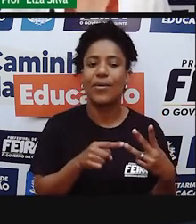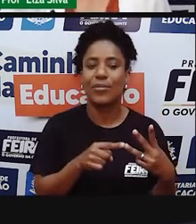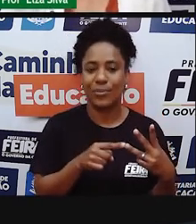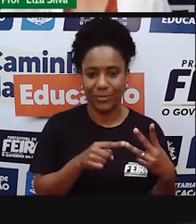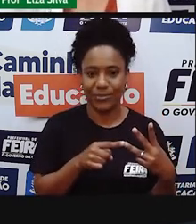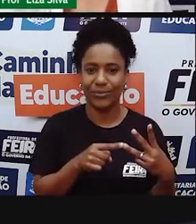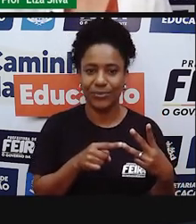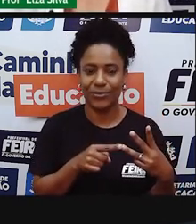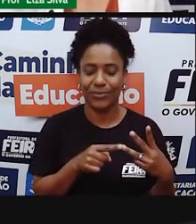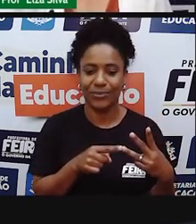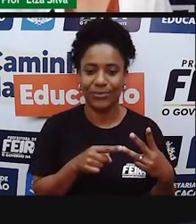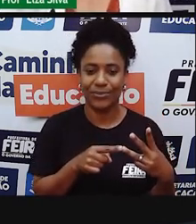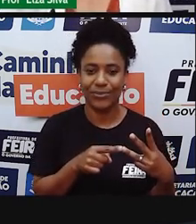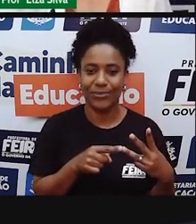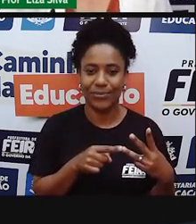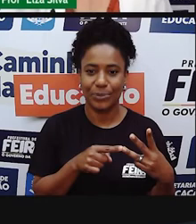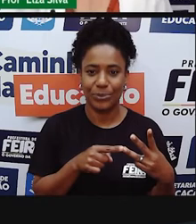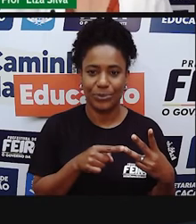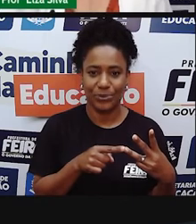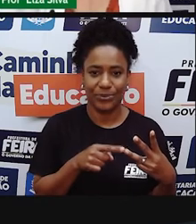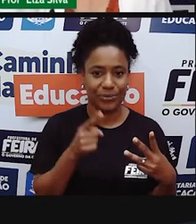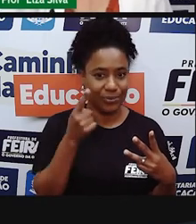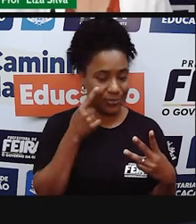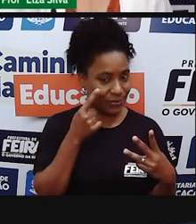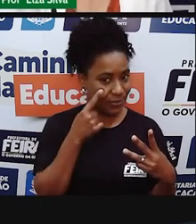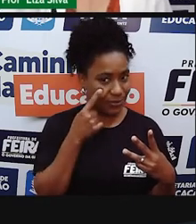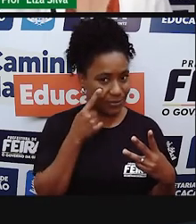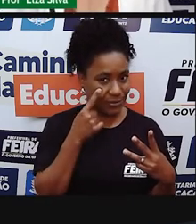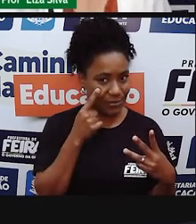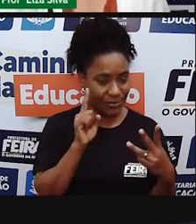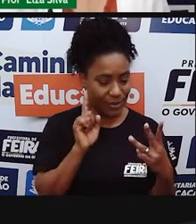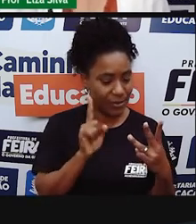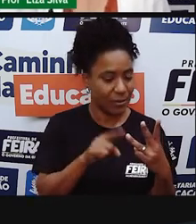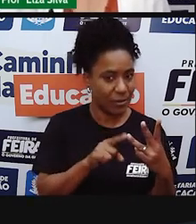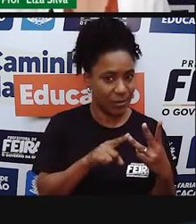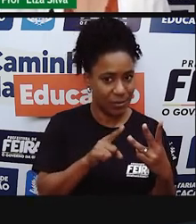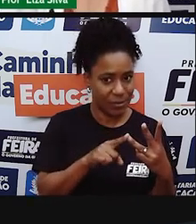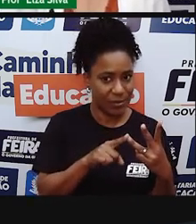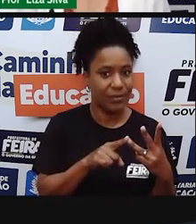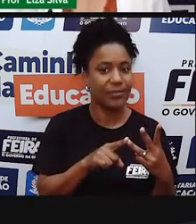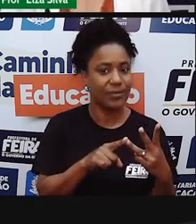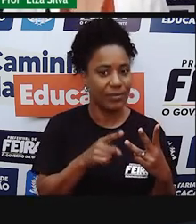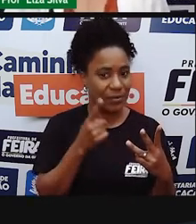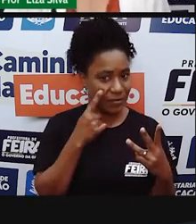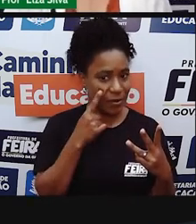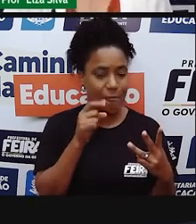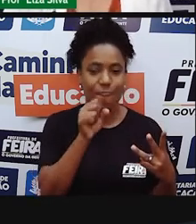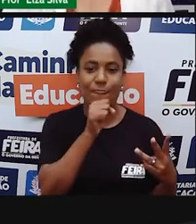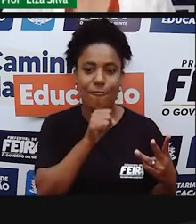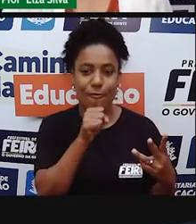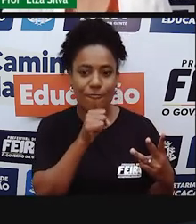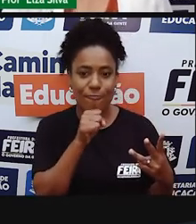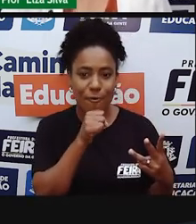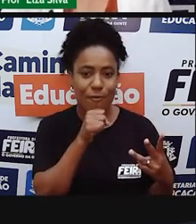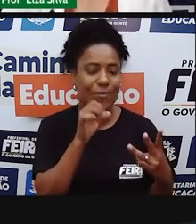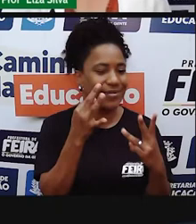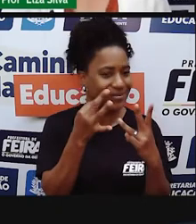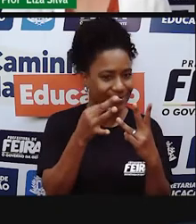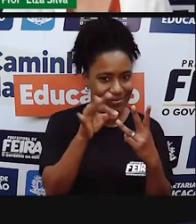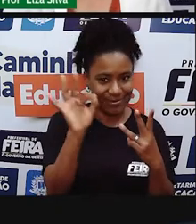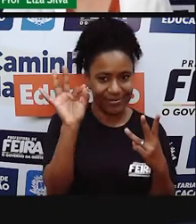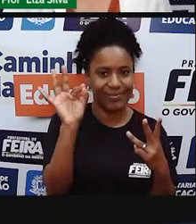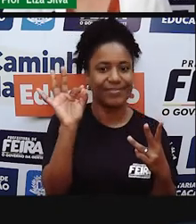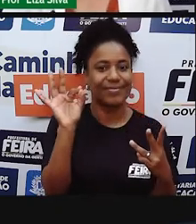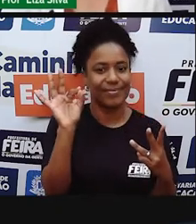vocês acham? Vamos marcar aqui. He is Alex's grandfather. Ok, you are